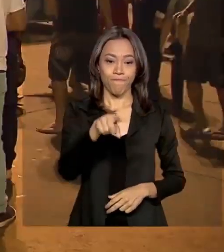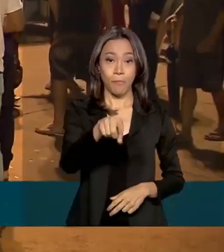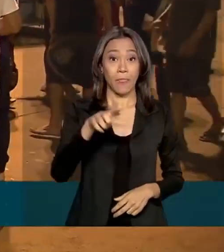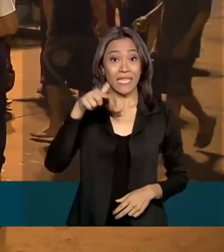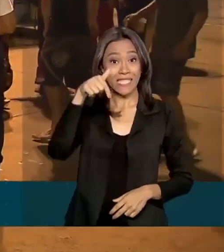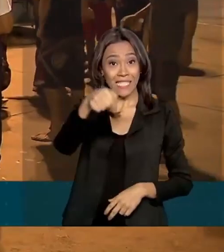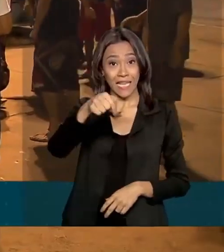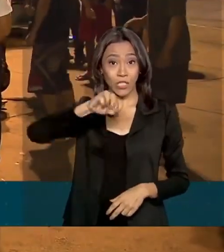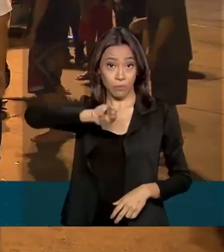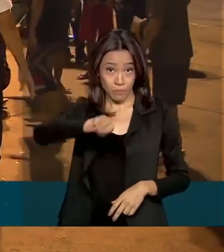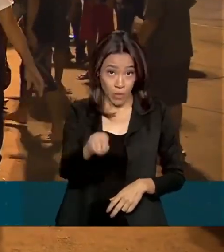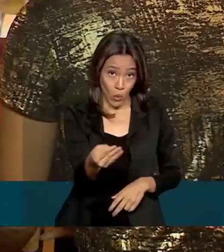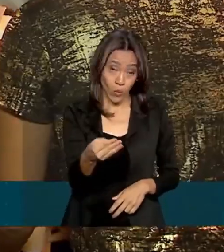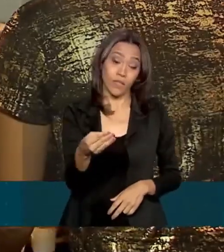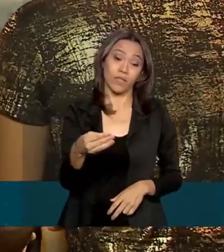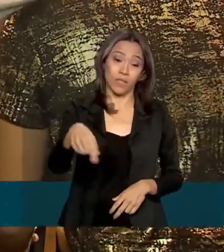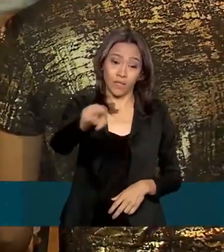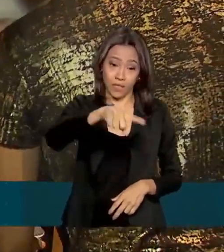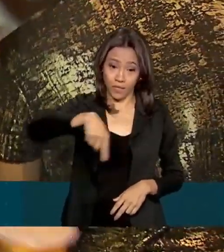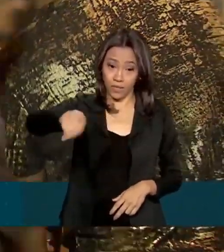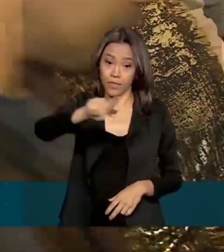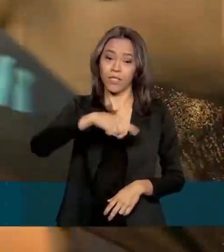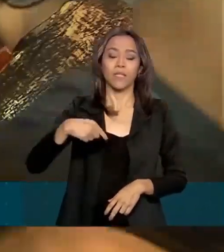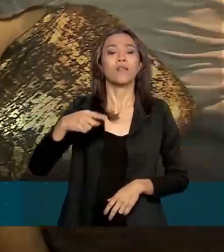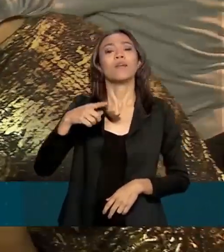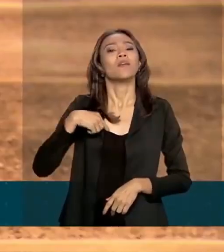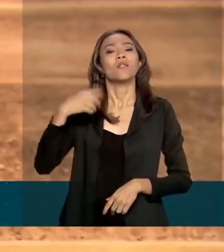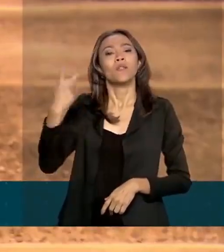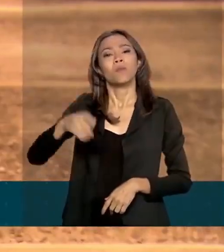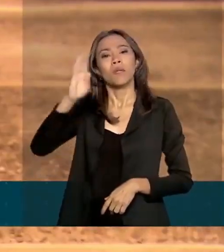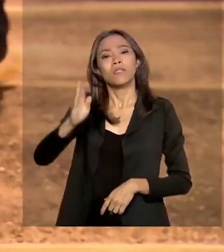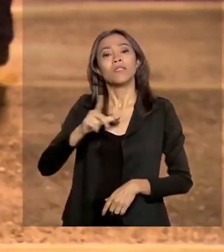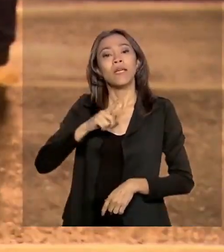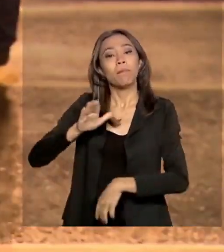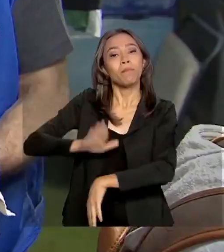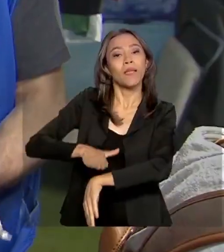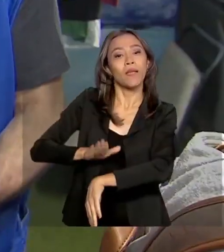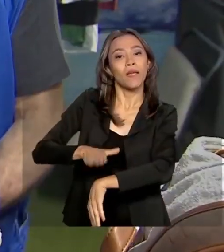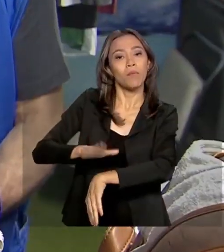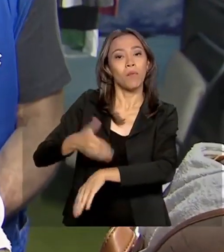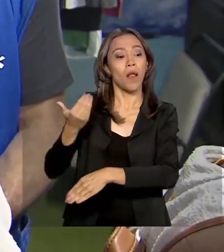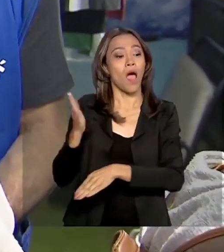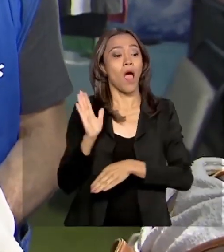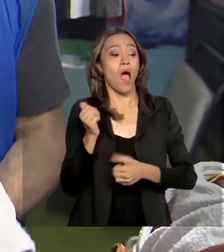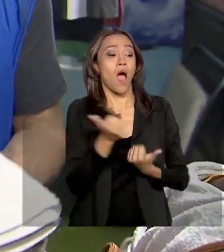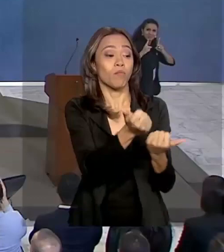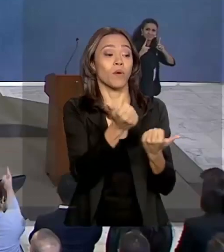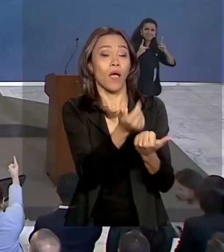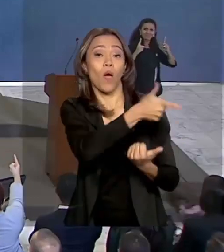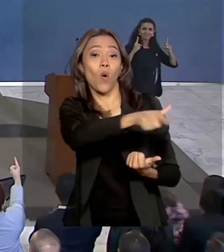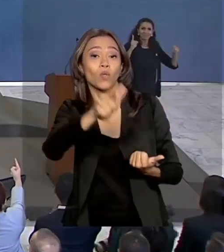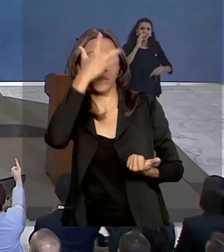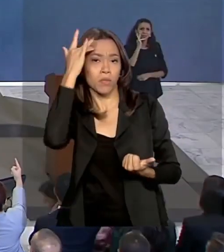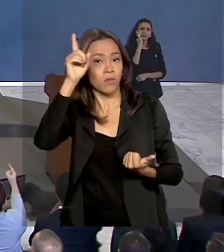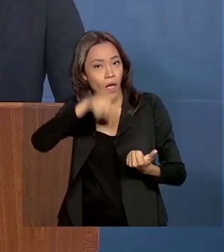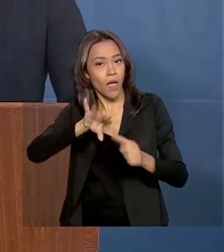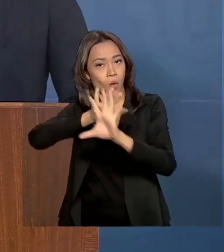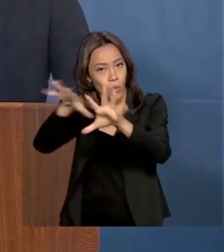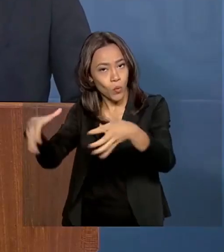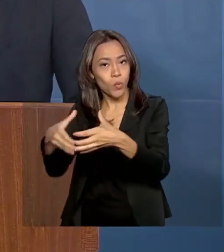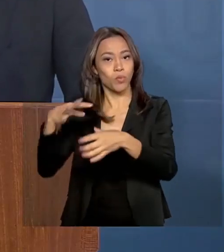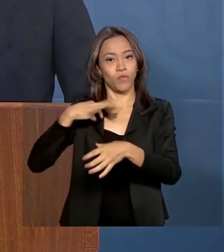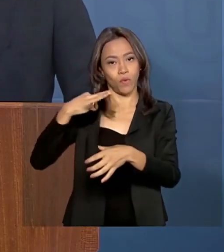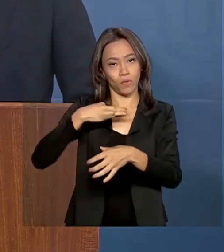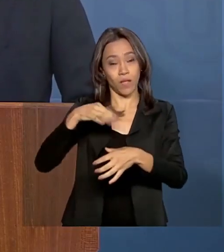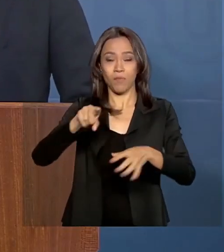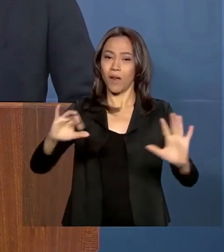7 milhões de brasileiros dedicam parte do tempo a auxiliar outras pessoas. São os voluntários. E para homenagear esses